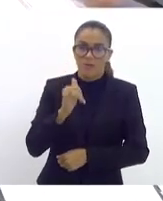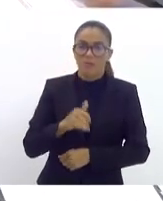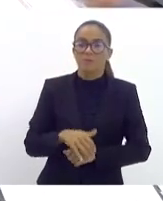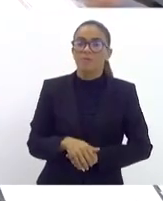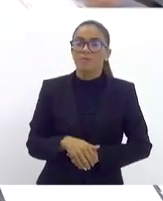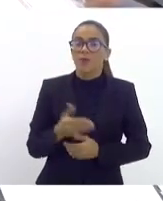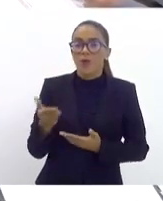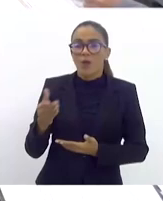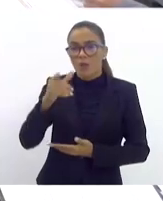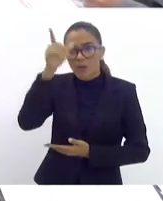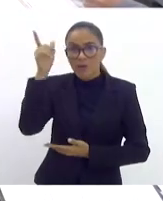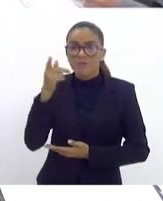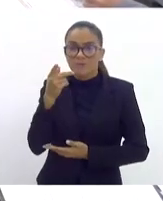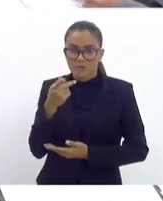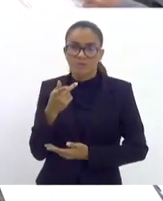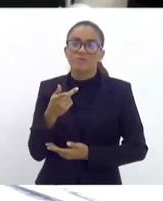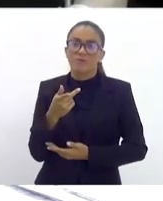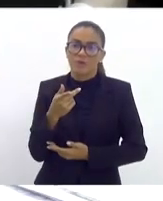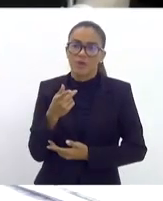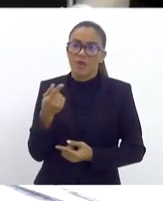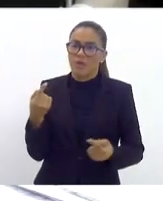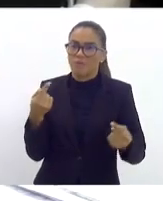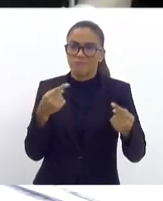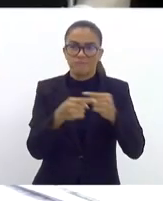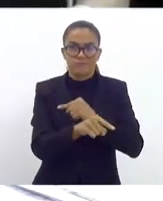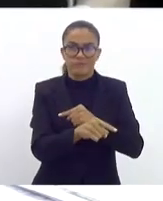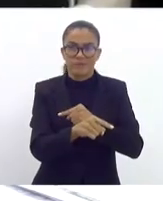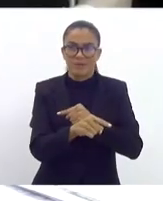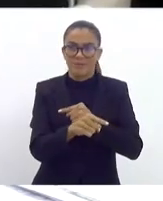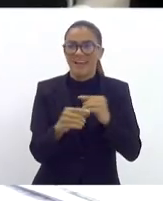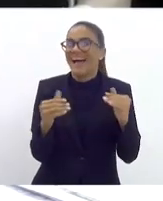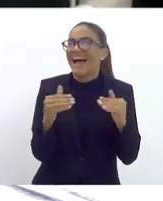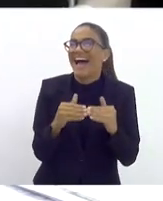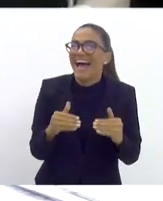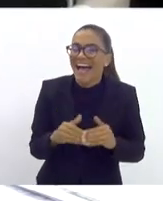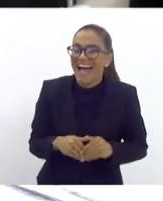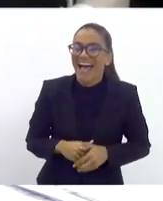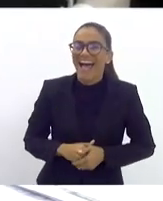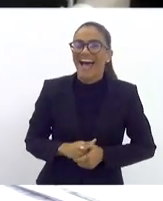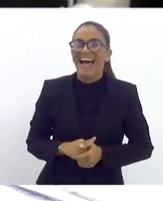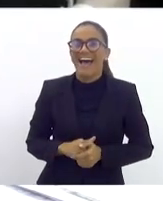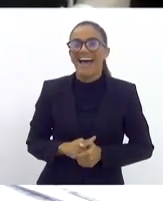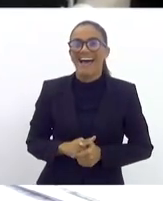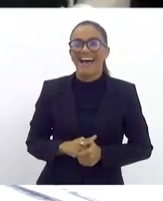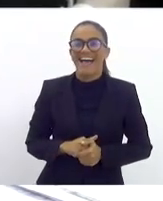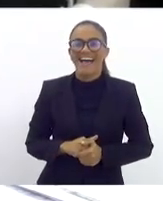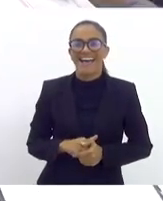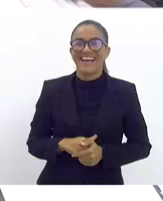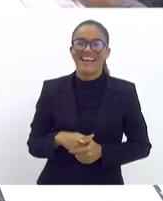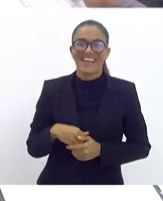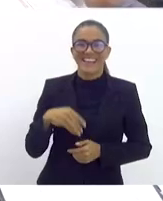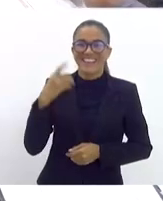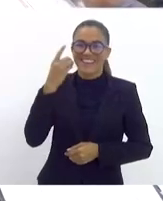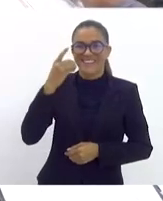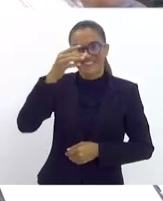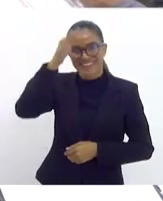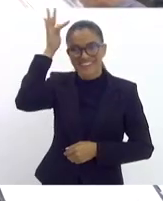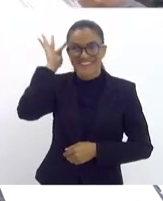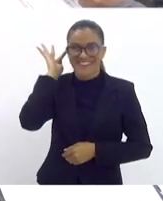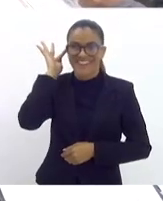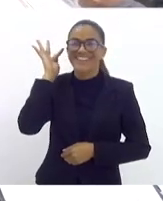Luiz Paulo com verde com a divergência como como Deputado Fred Pacheco